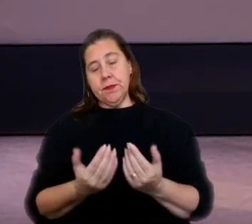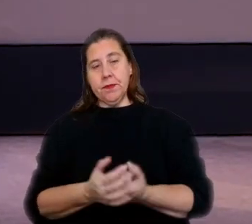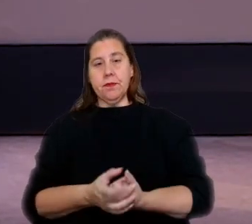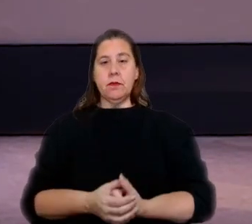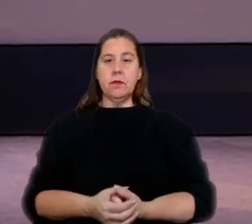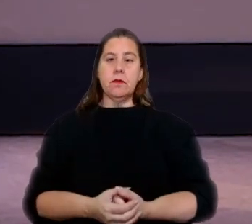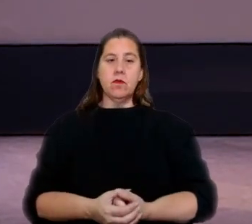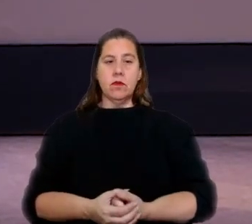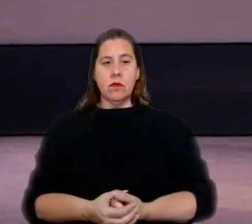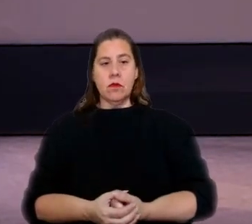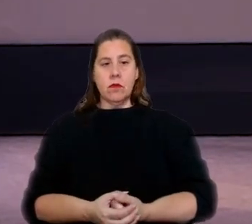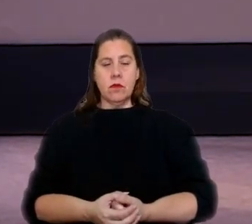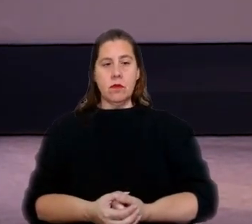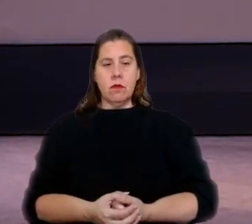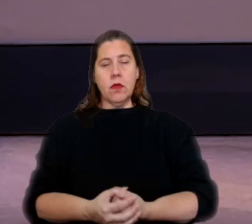Bom,